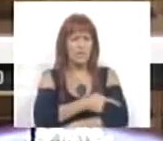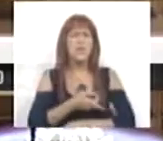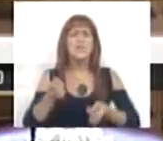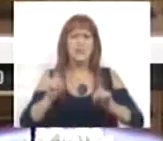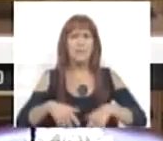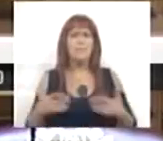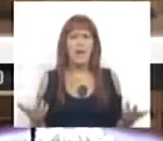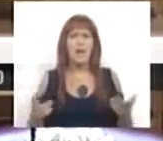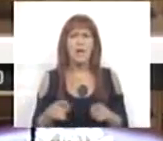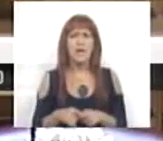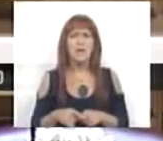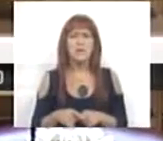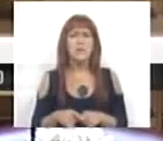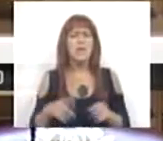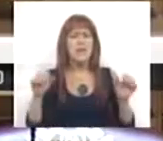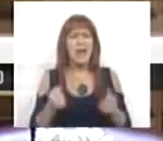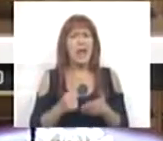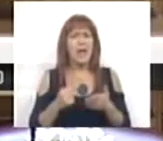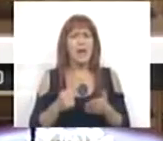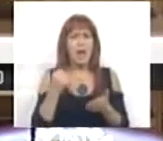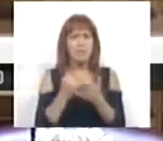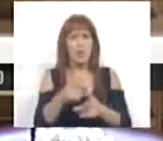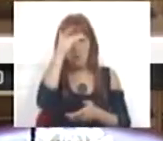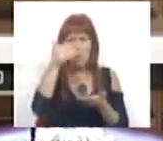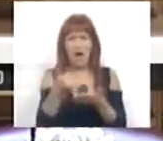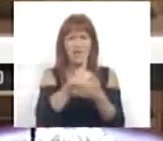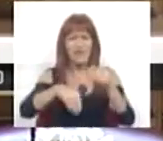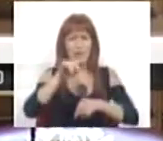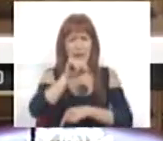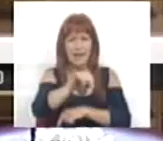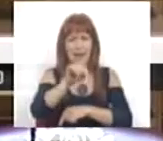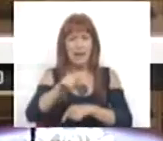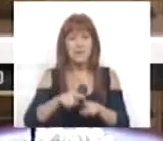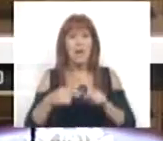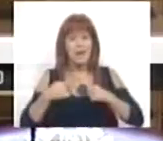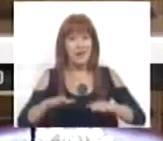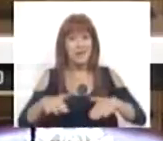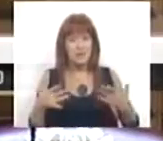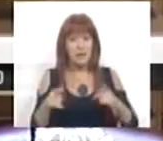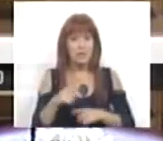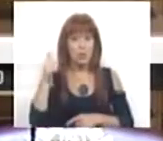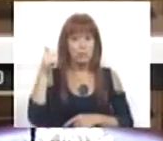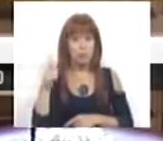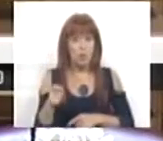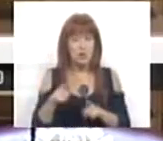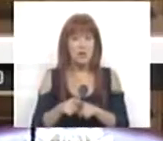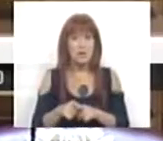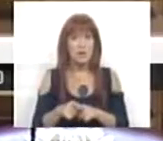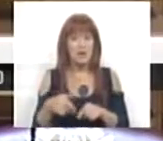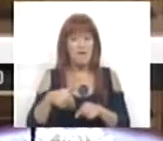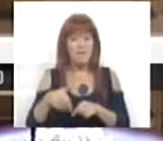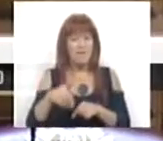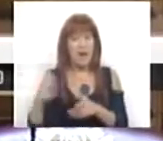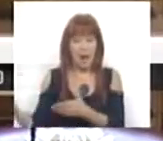também estejam de apoio a este referendo. Esta iniciativa que o Bloco de Esquerda